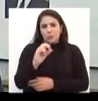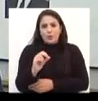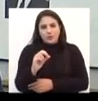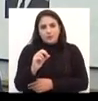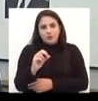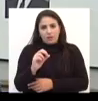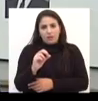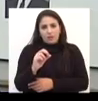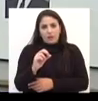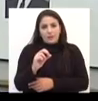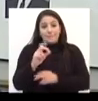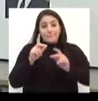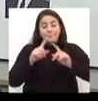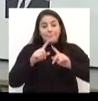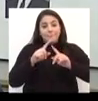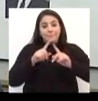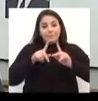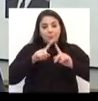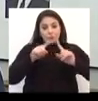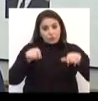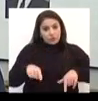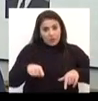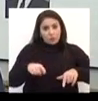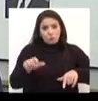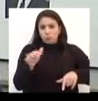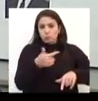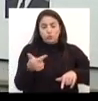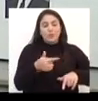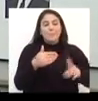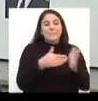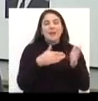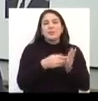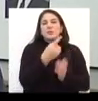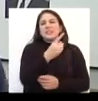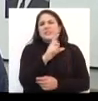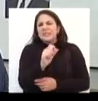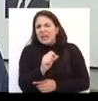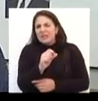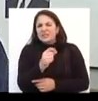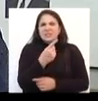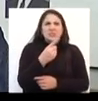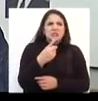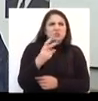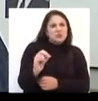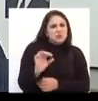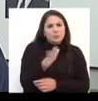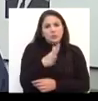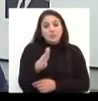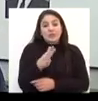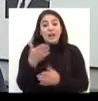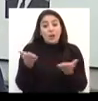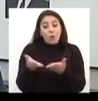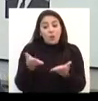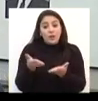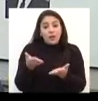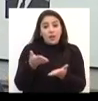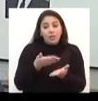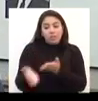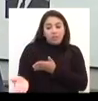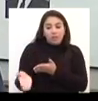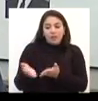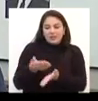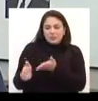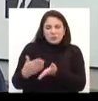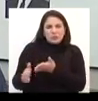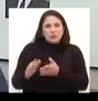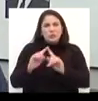empregos, ela tinha 110, 120 empregos no máximo, demitiu 90 funcionários agora na virada do ano e